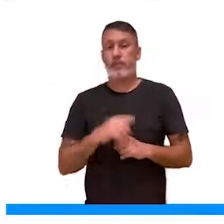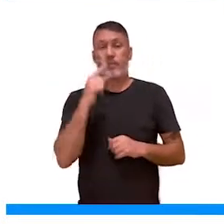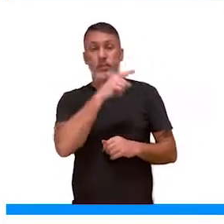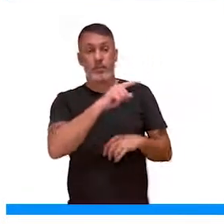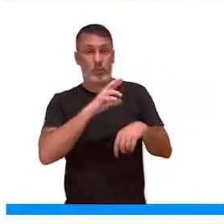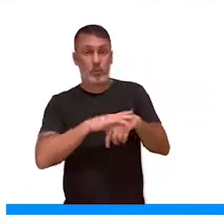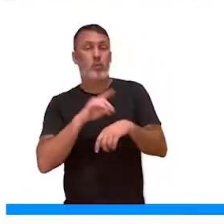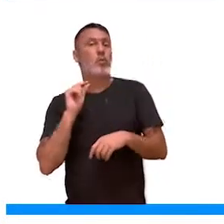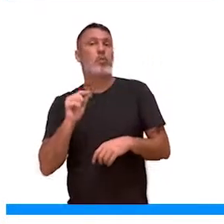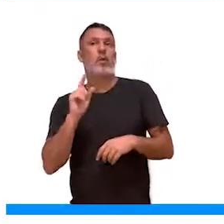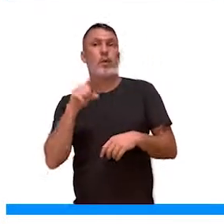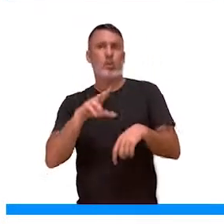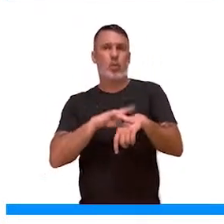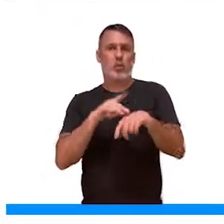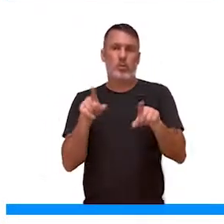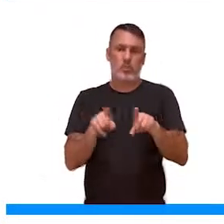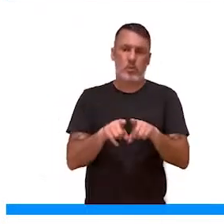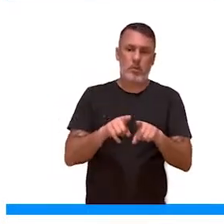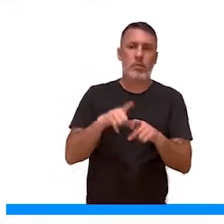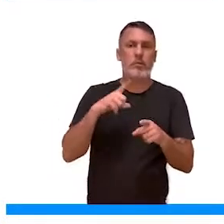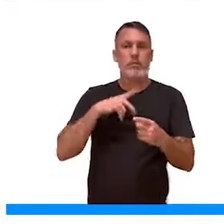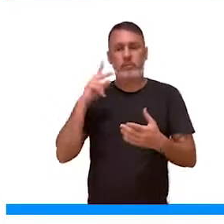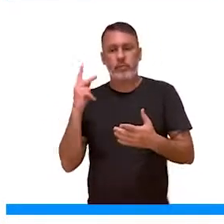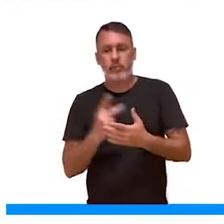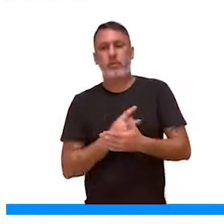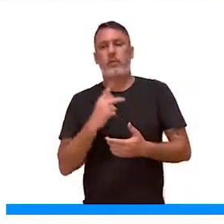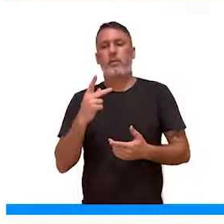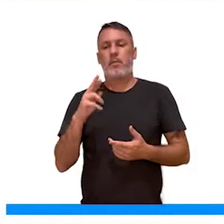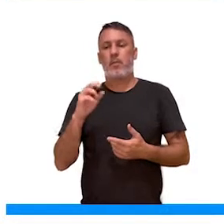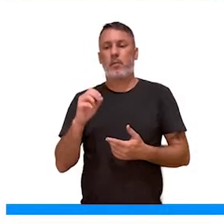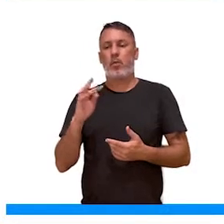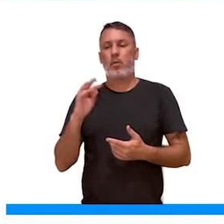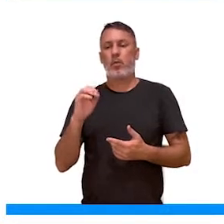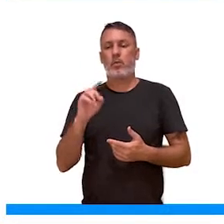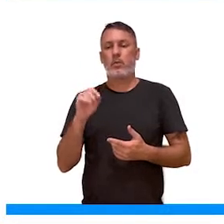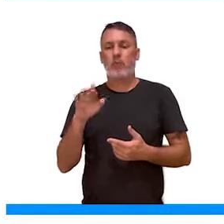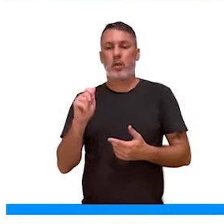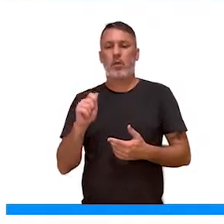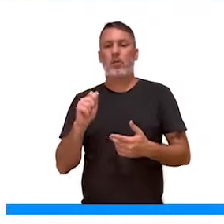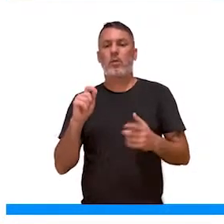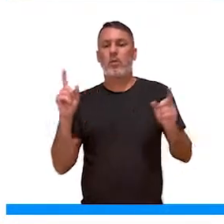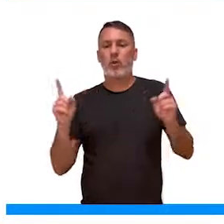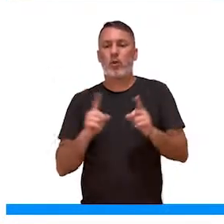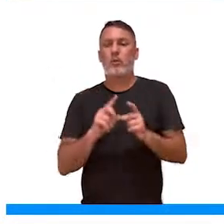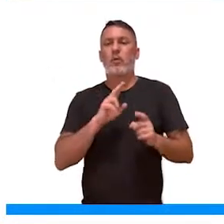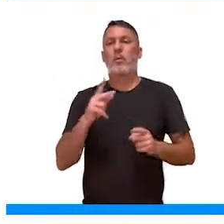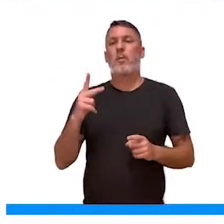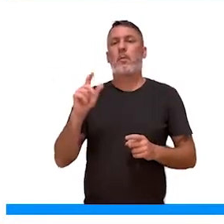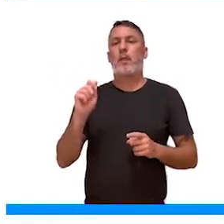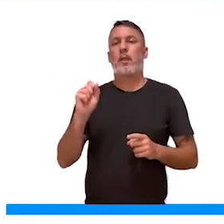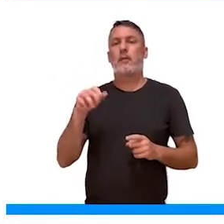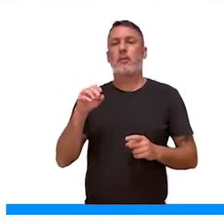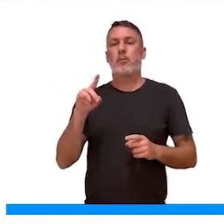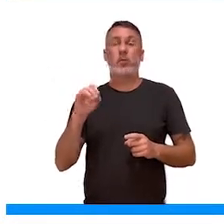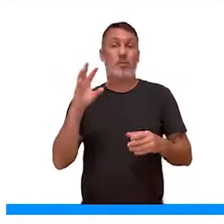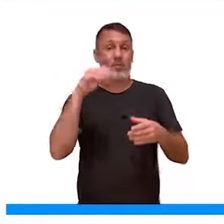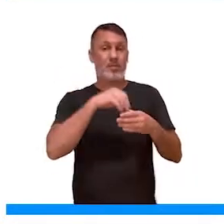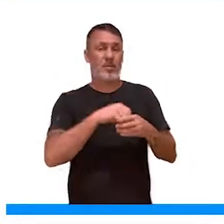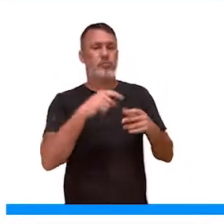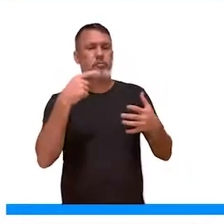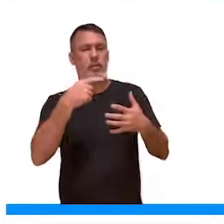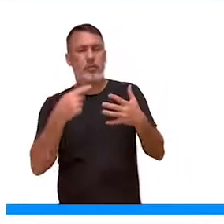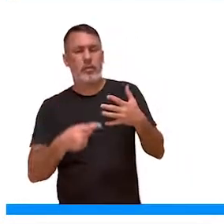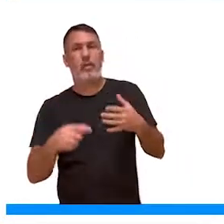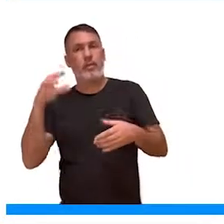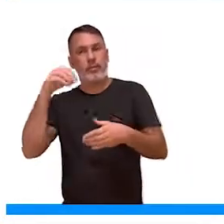Malária. A malária, ela é uma doença também provocada por um protozoário, que é o Plasmodium, tá? Várias espécies dentro